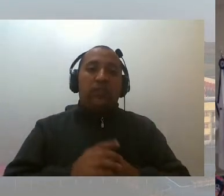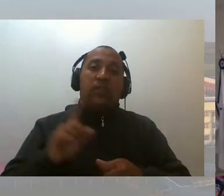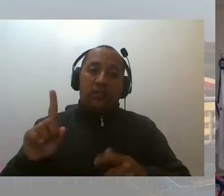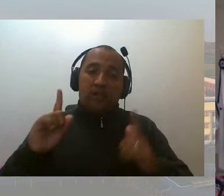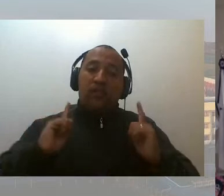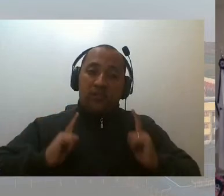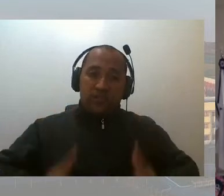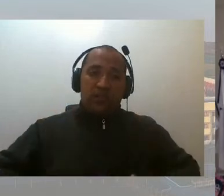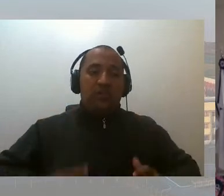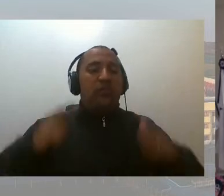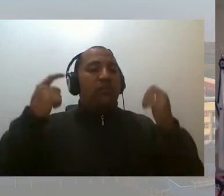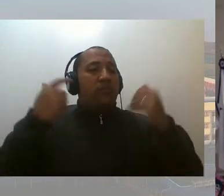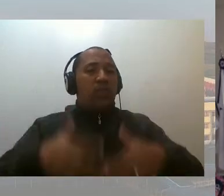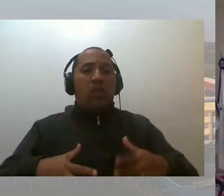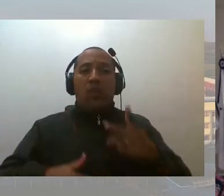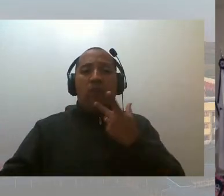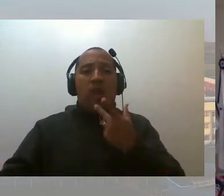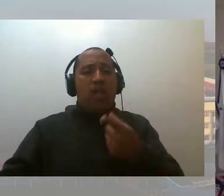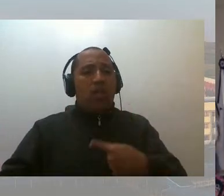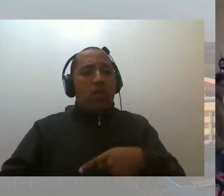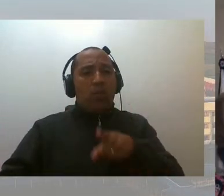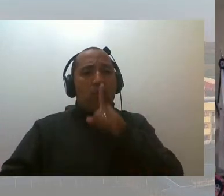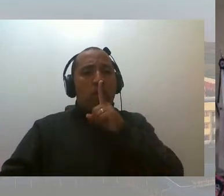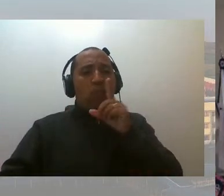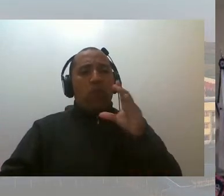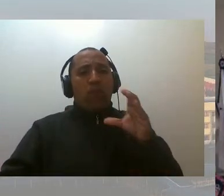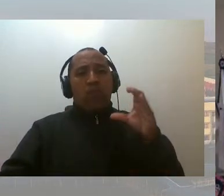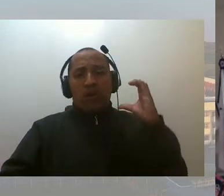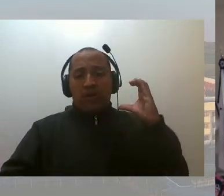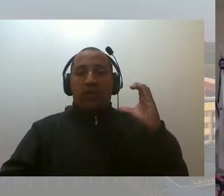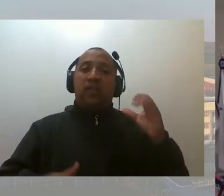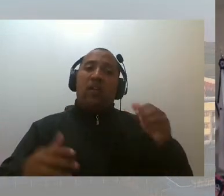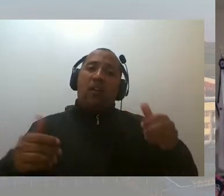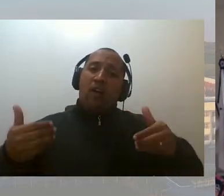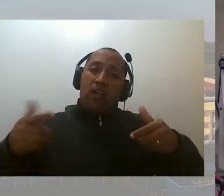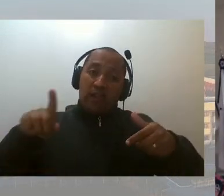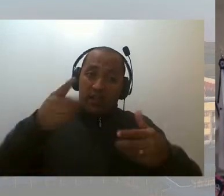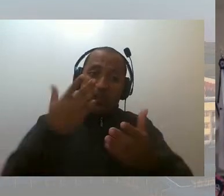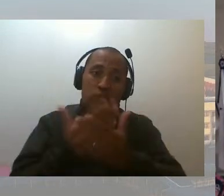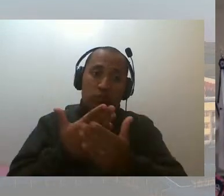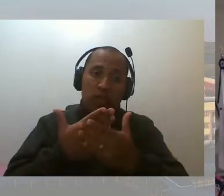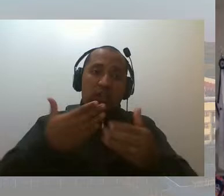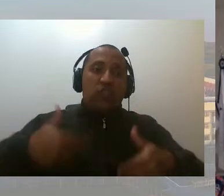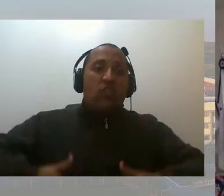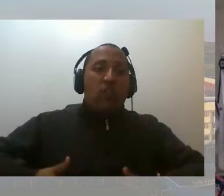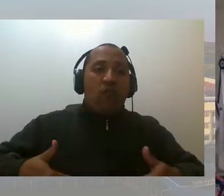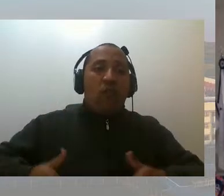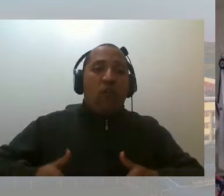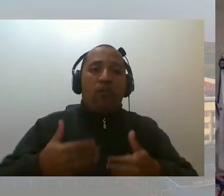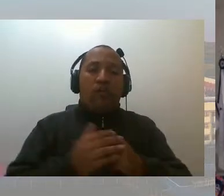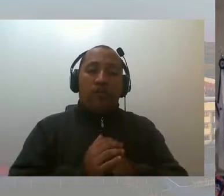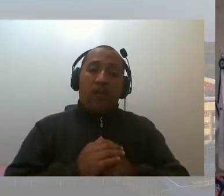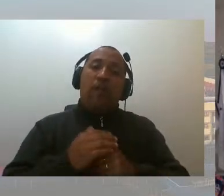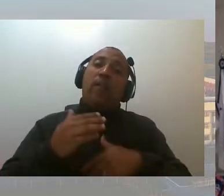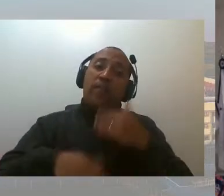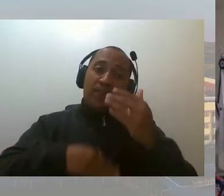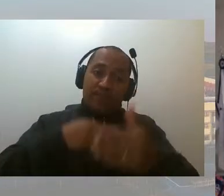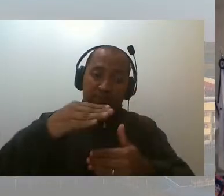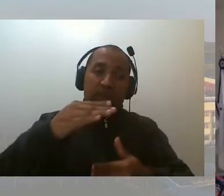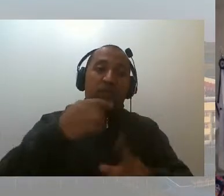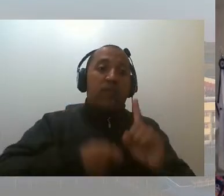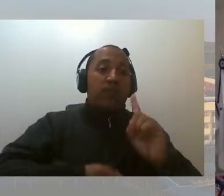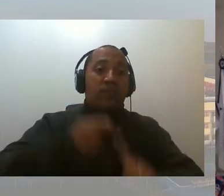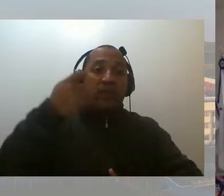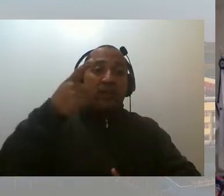omitiu e silenciou a fome dos estudantes, reconhecendo depois de 18